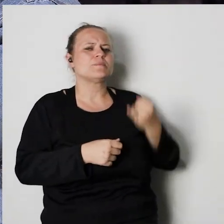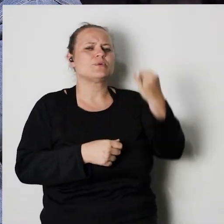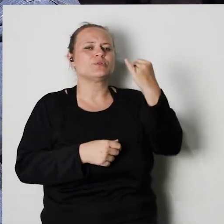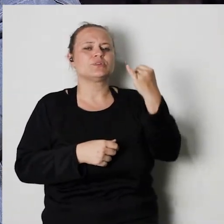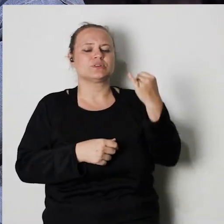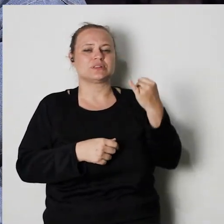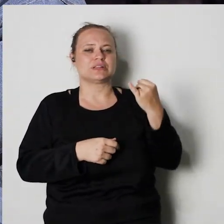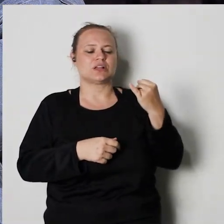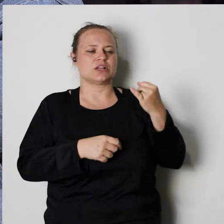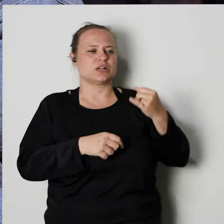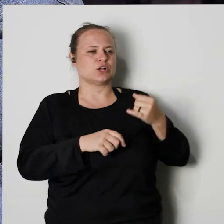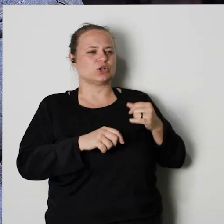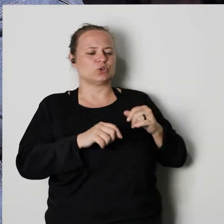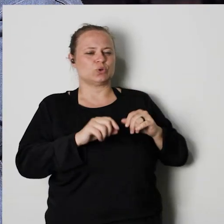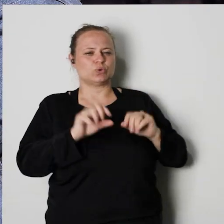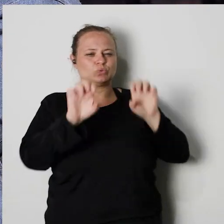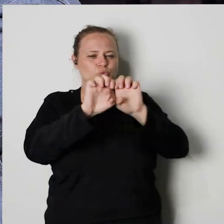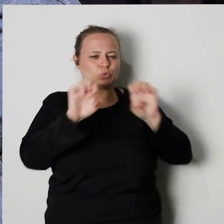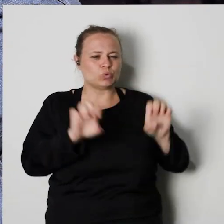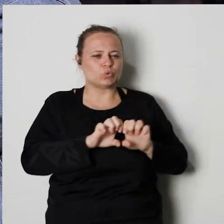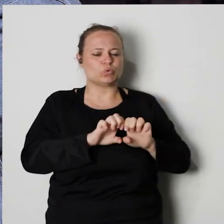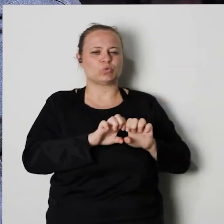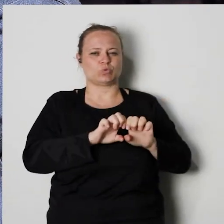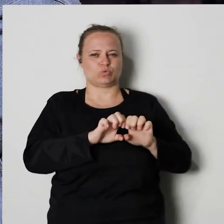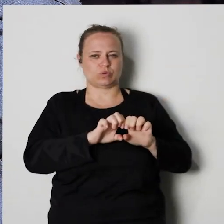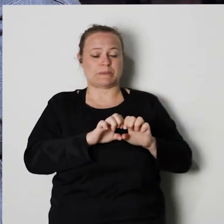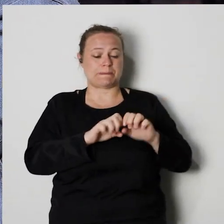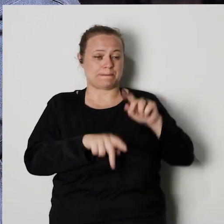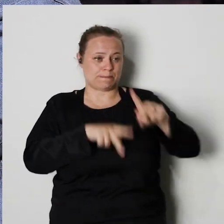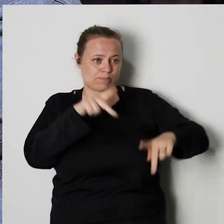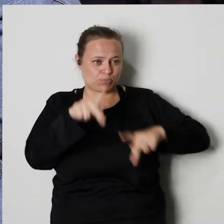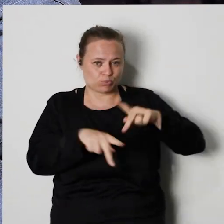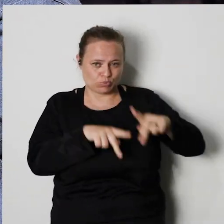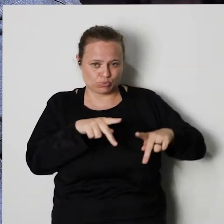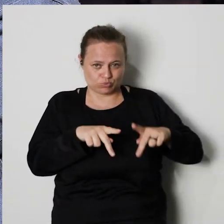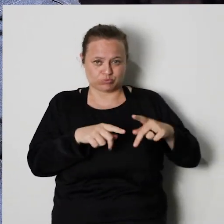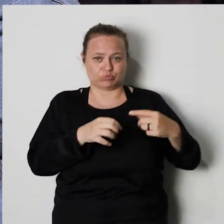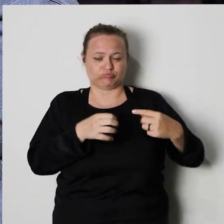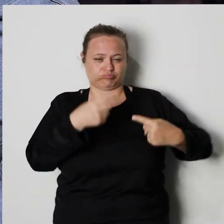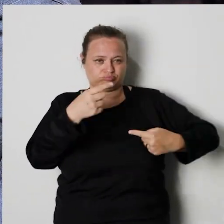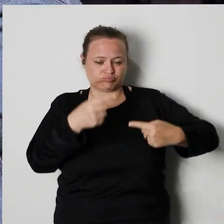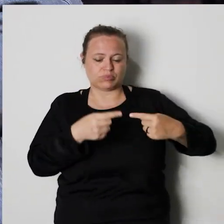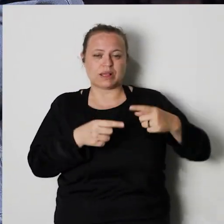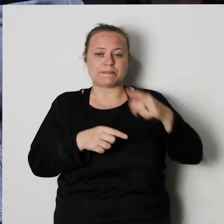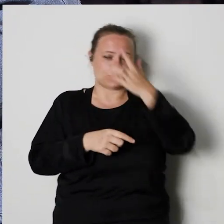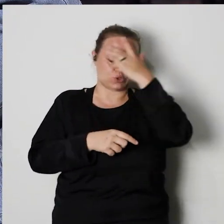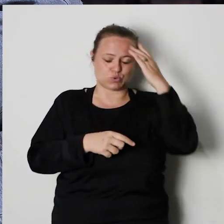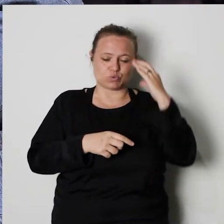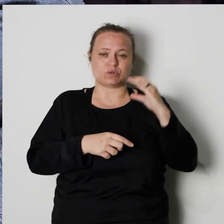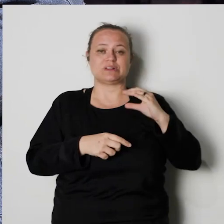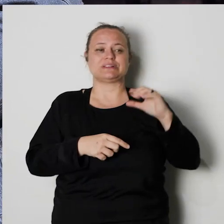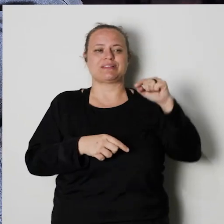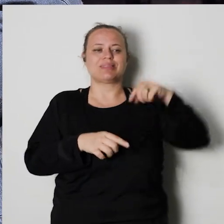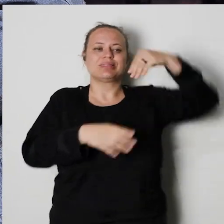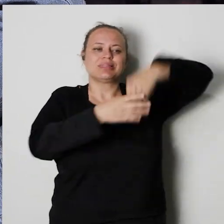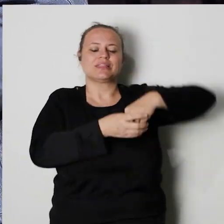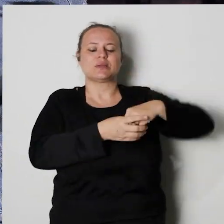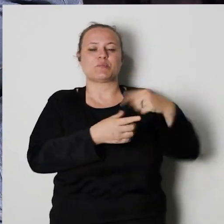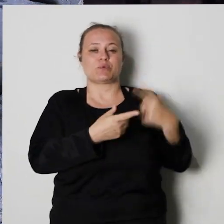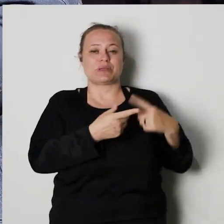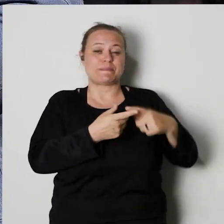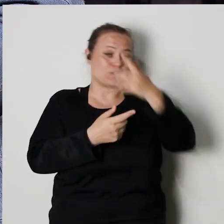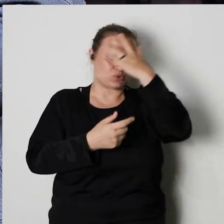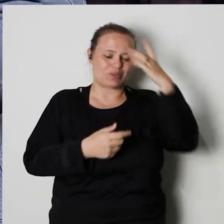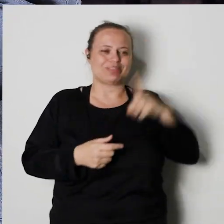para fechar mesmo, você falou da importância da estrutura também dos órgãos públicos e